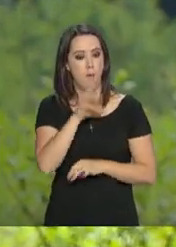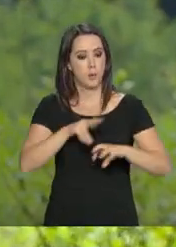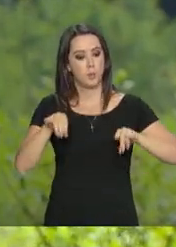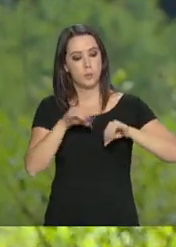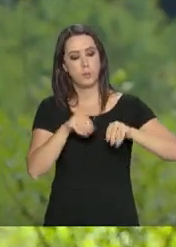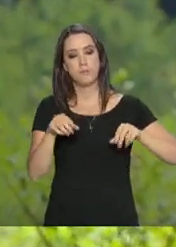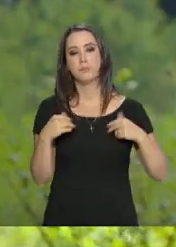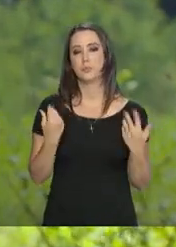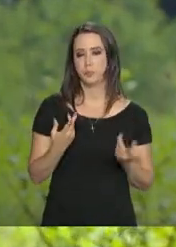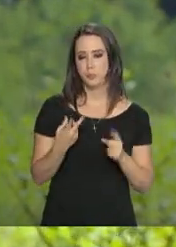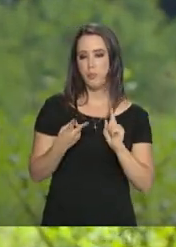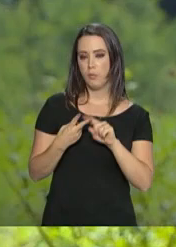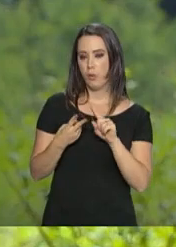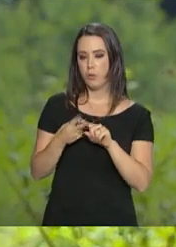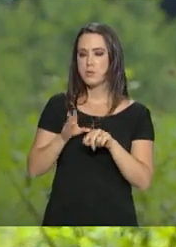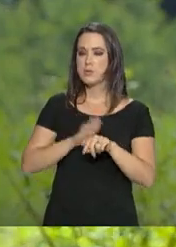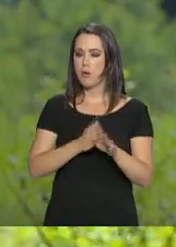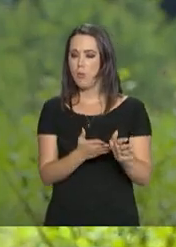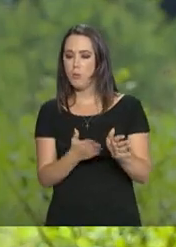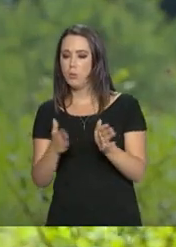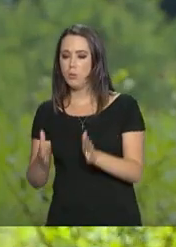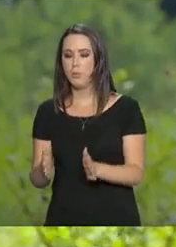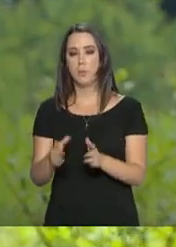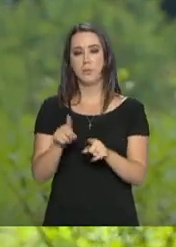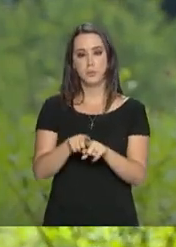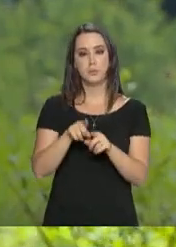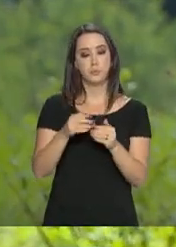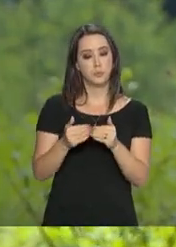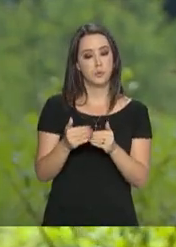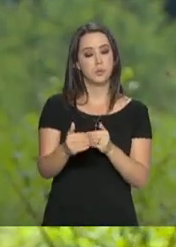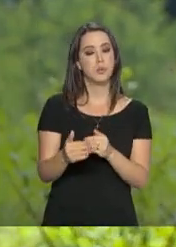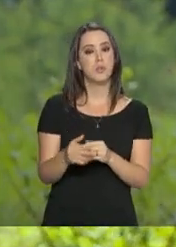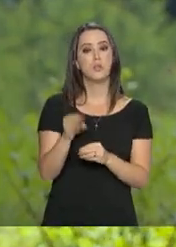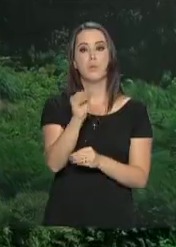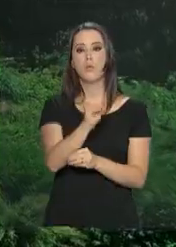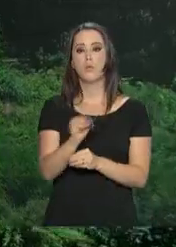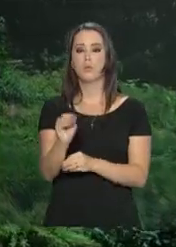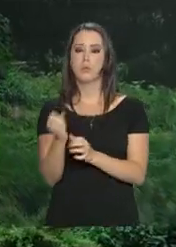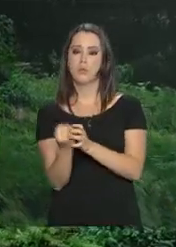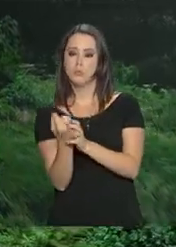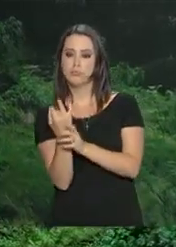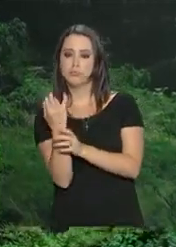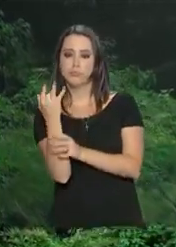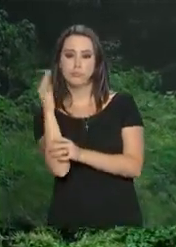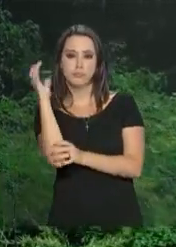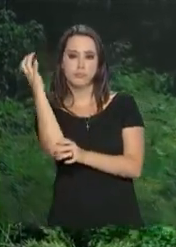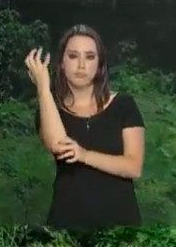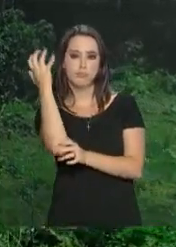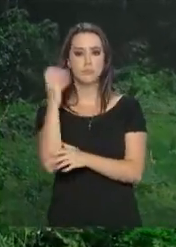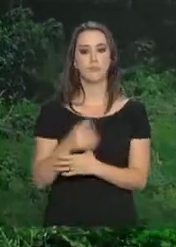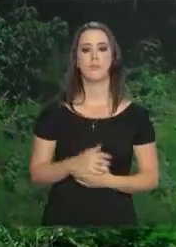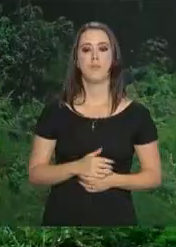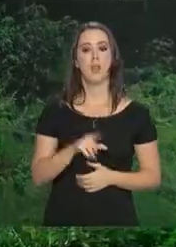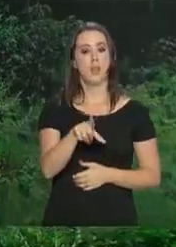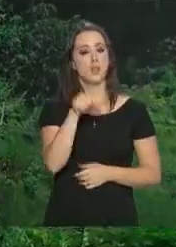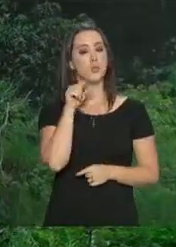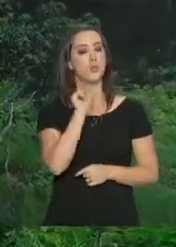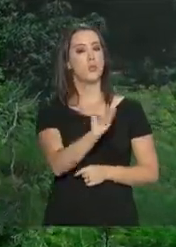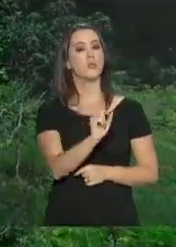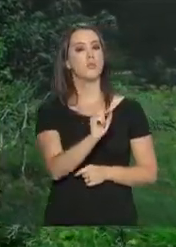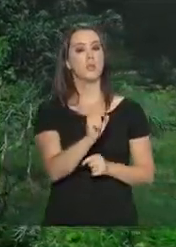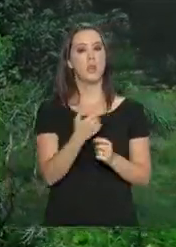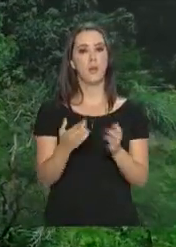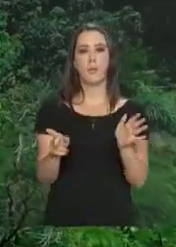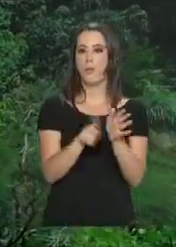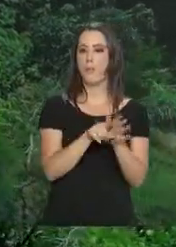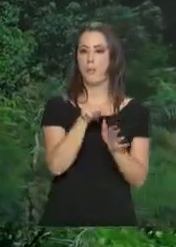Uma segunda fase foi a restauração florestal. Do outro lado da margem, a escolha foi pela recuperação